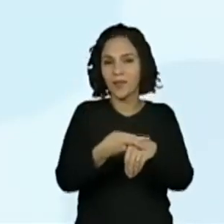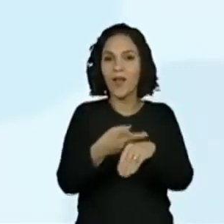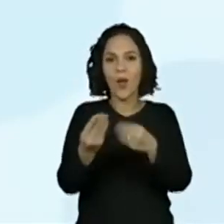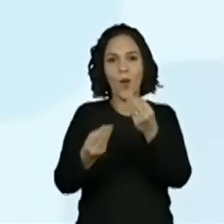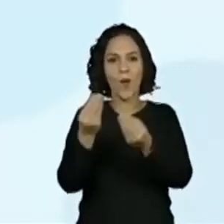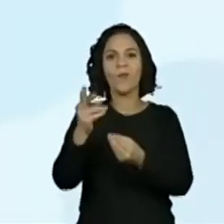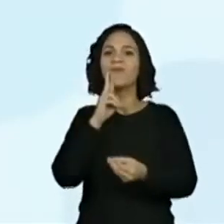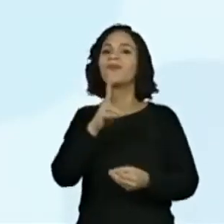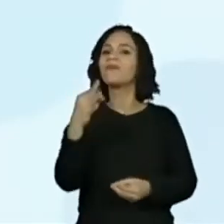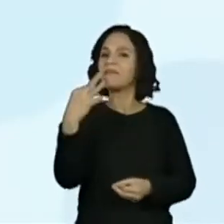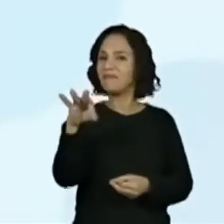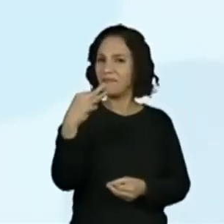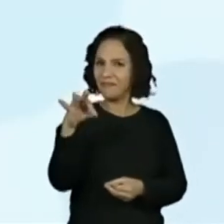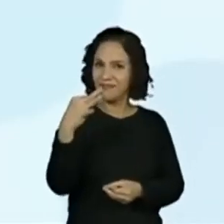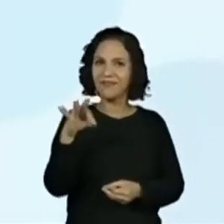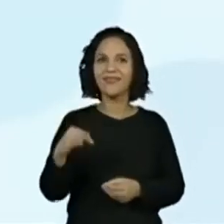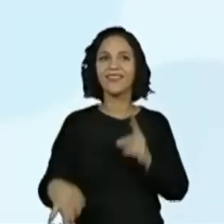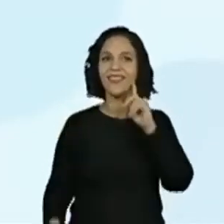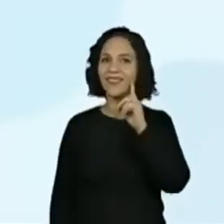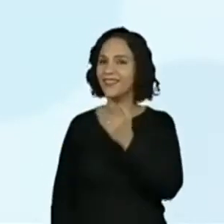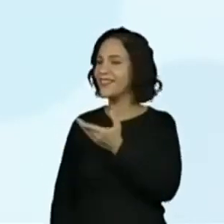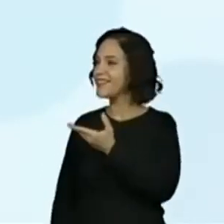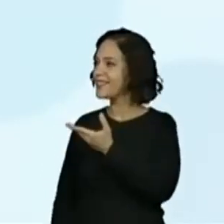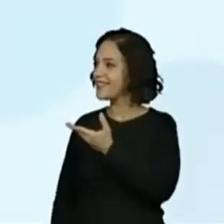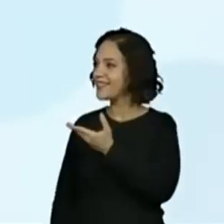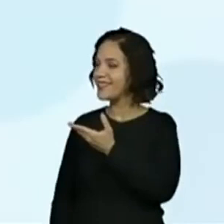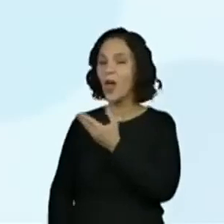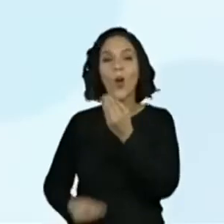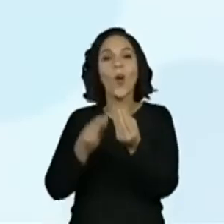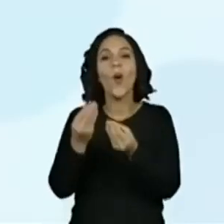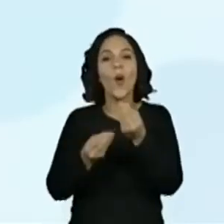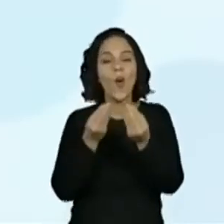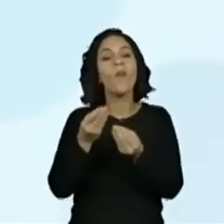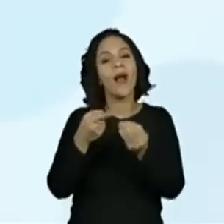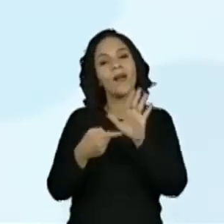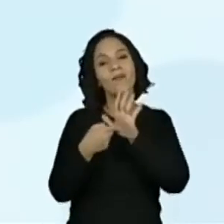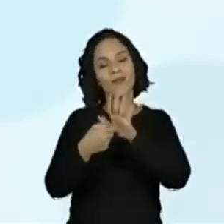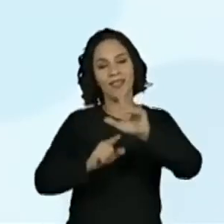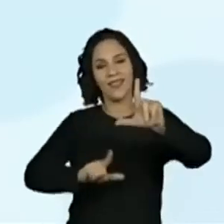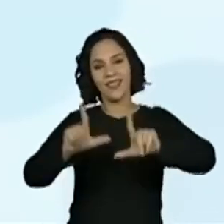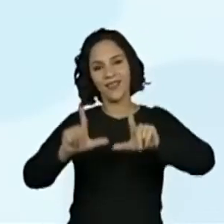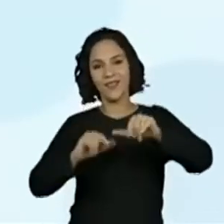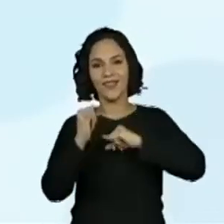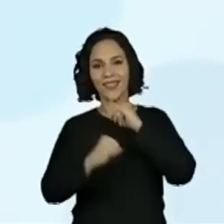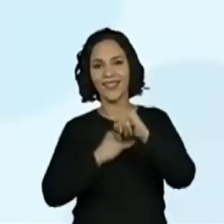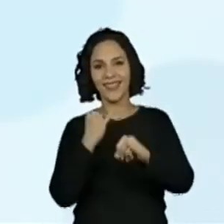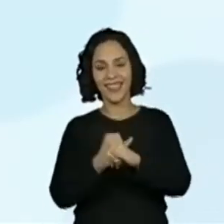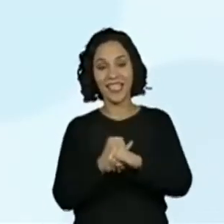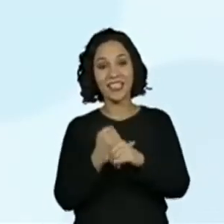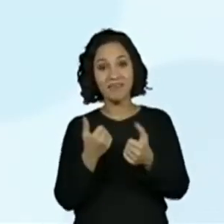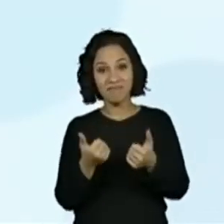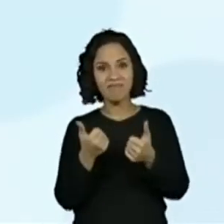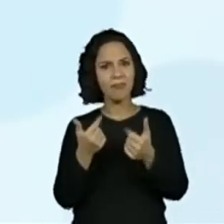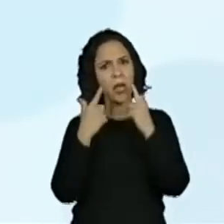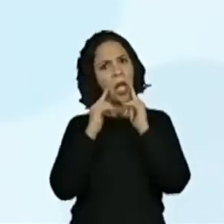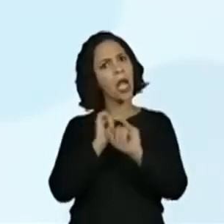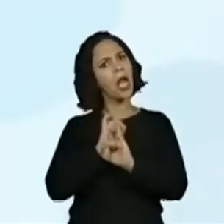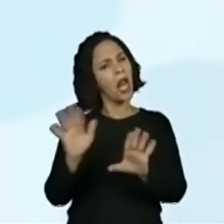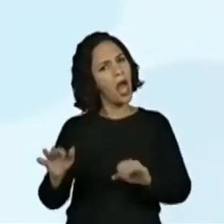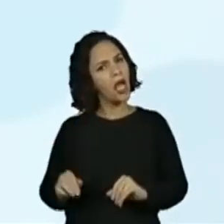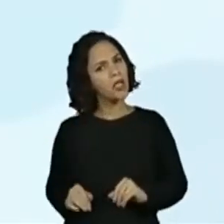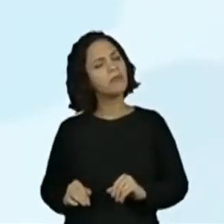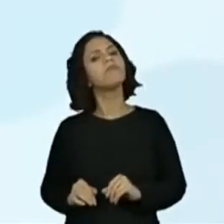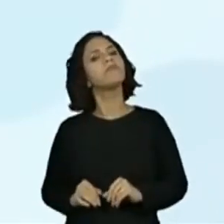você já respondeu aqui, né? Que elas serão transmitidas pela televisão e internet. Ficou tudo muito bem claro, né?